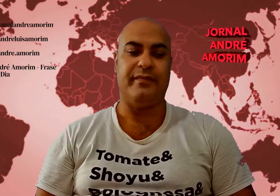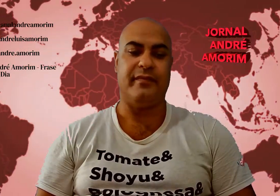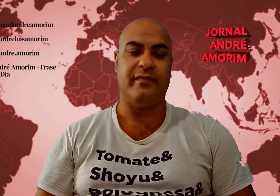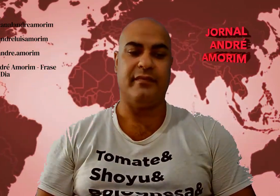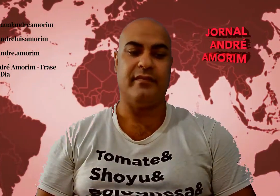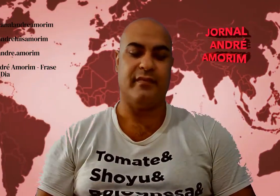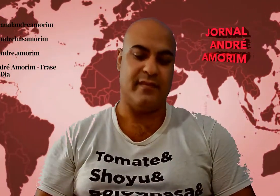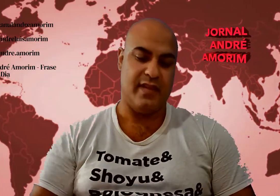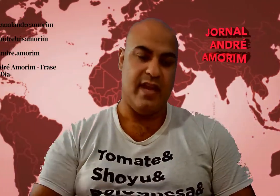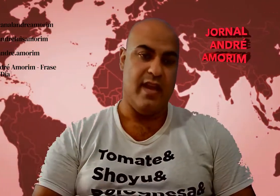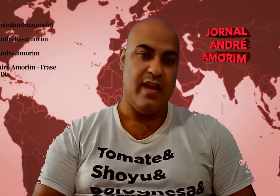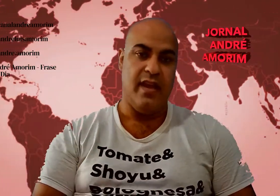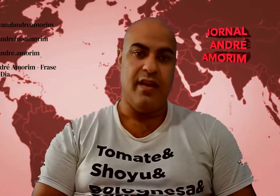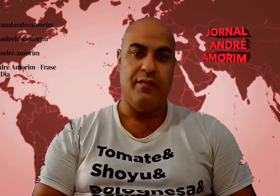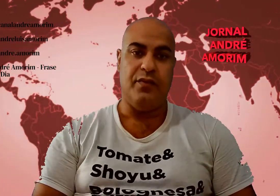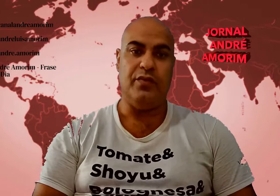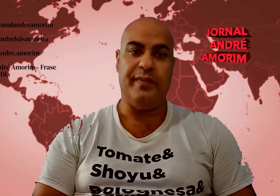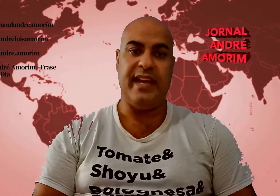mesma.